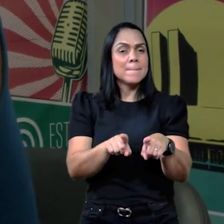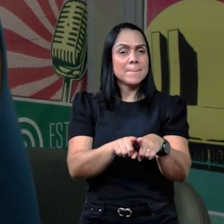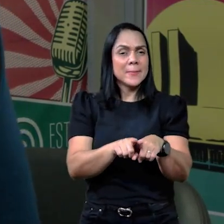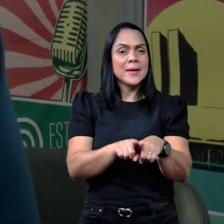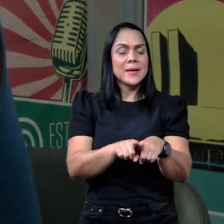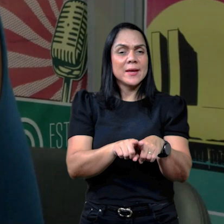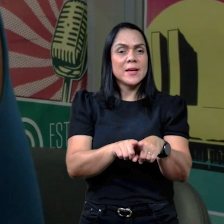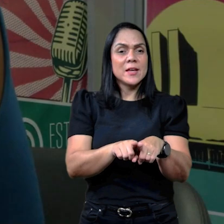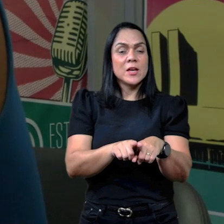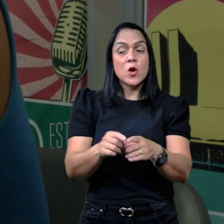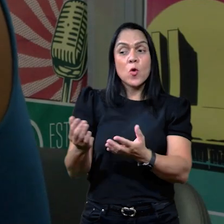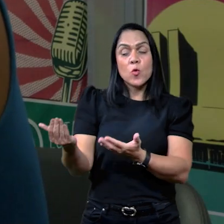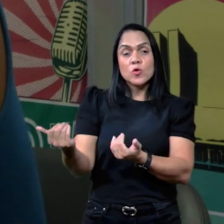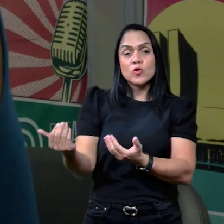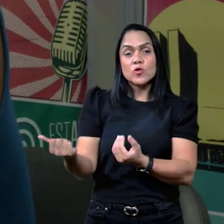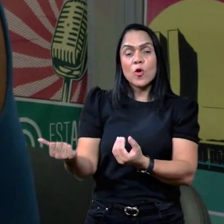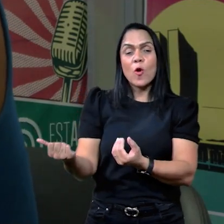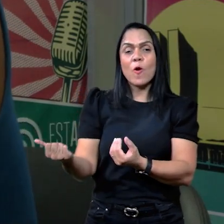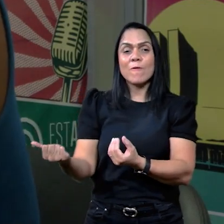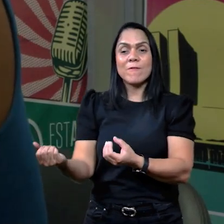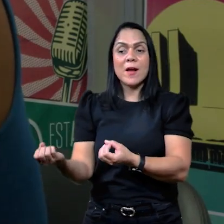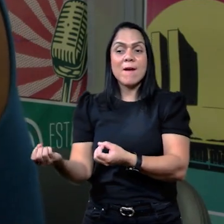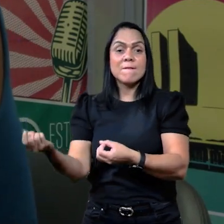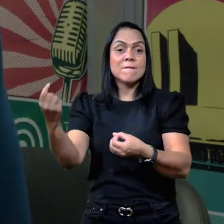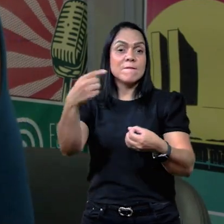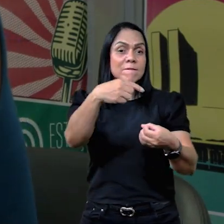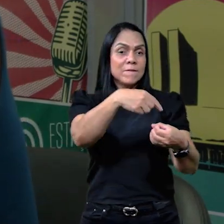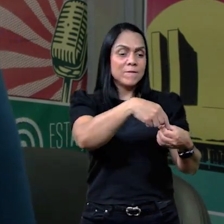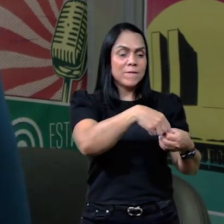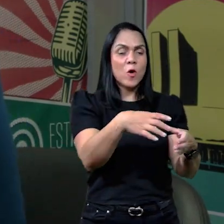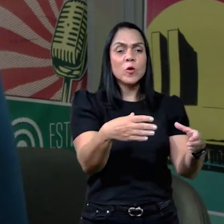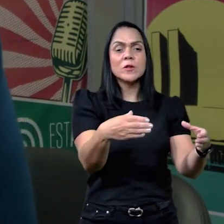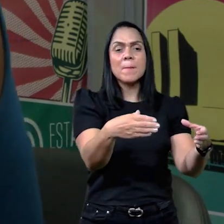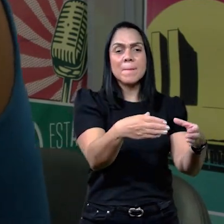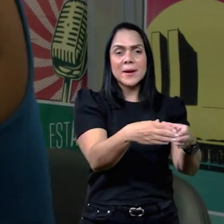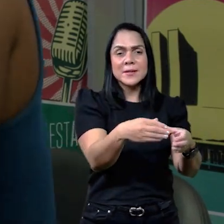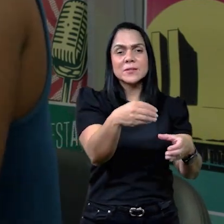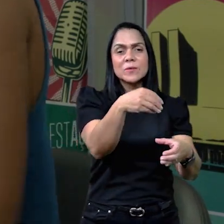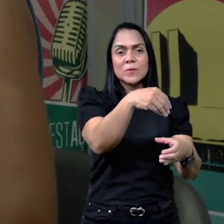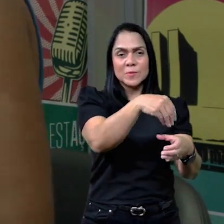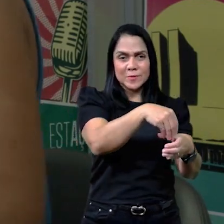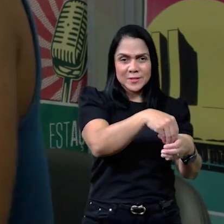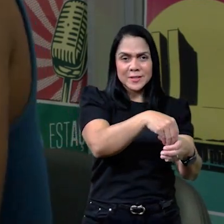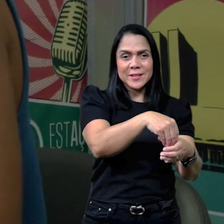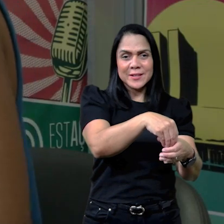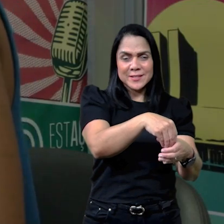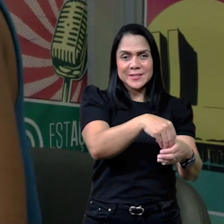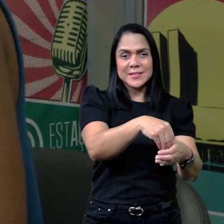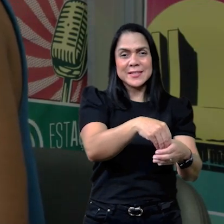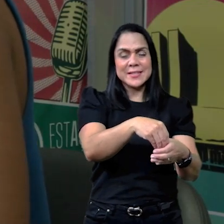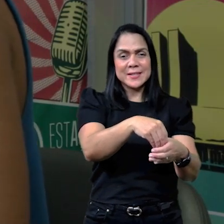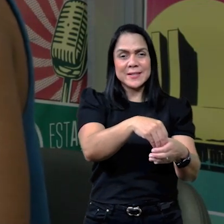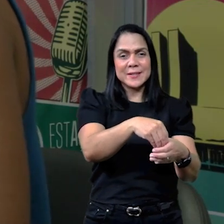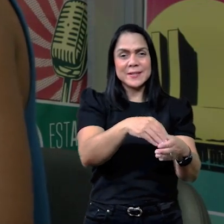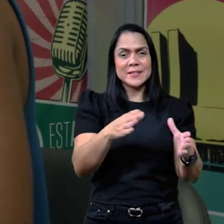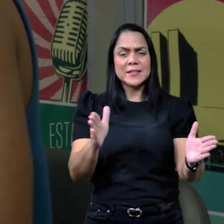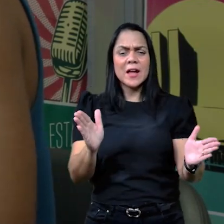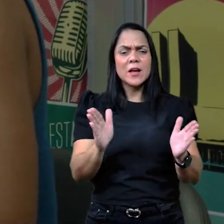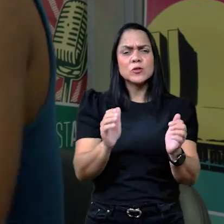que esse jovem, né, retorne para a sua comunidade e possa, eu acho que está nessa cadeia da inclusão produtiva,